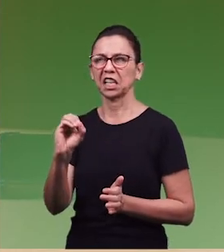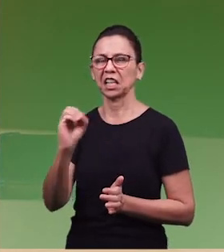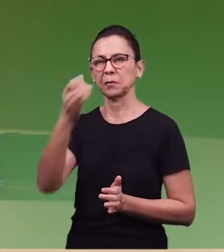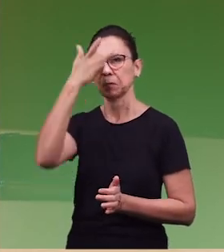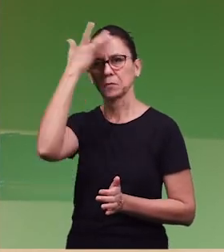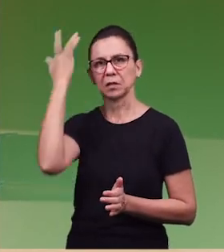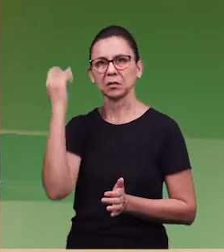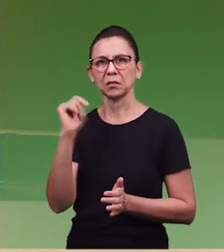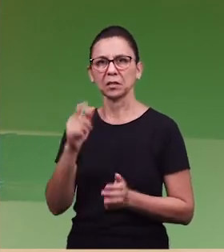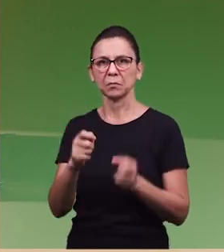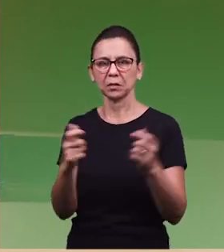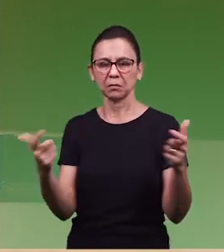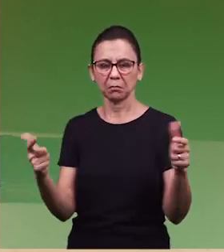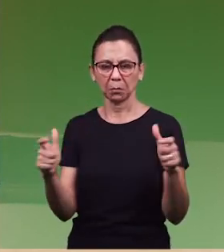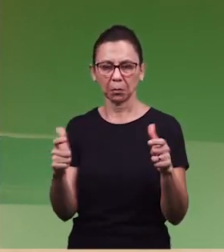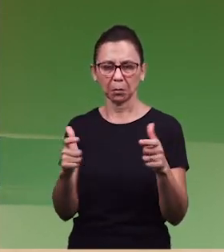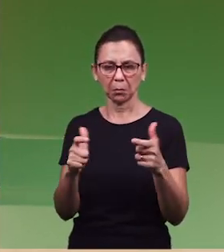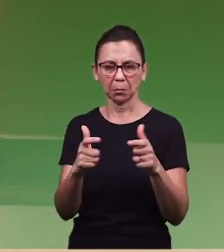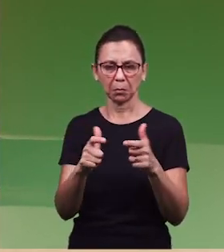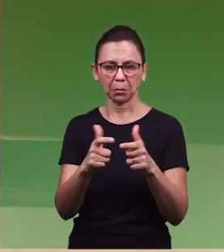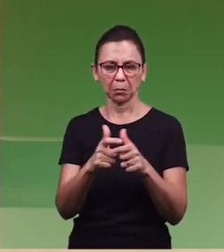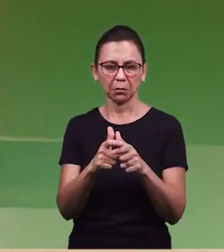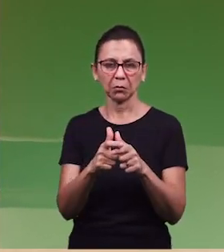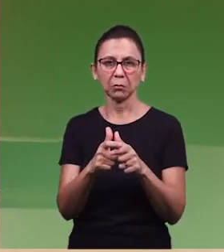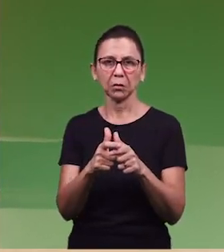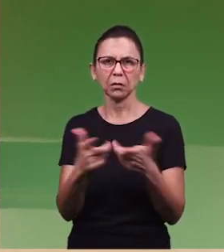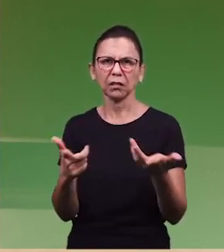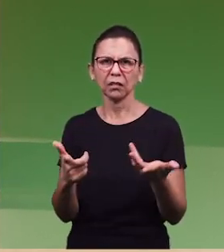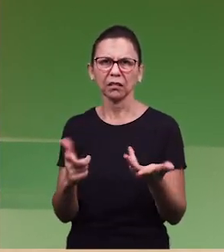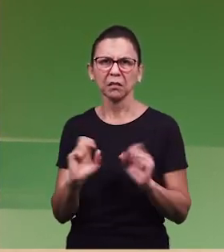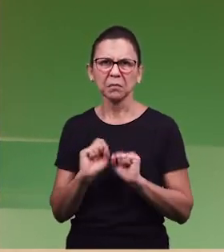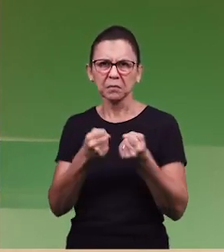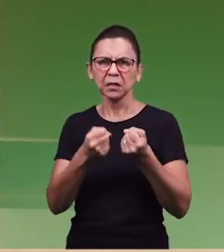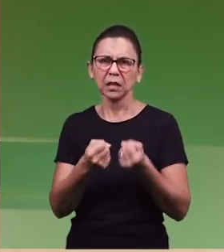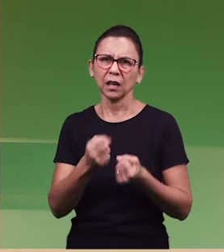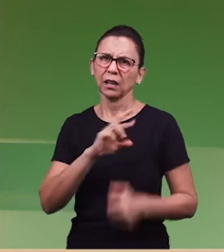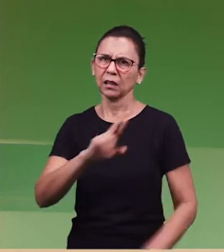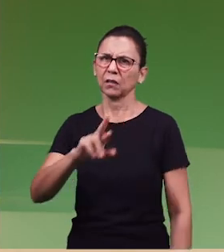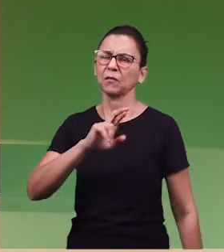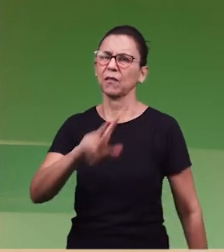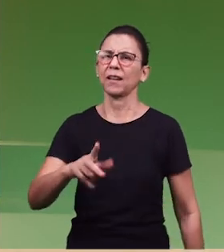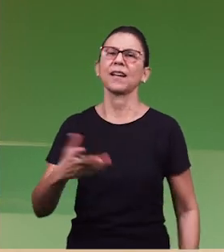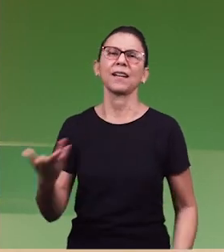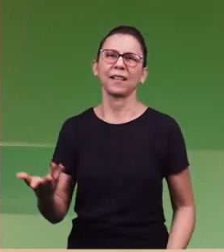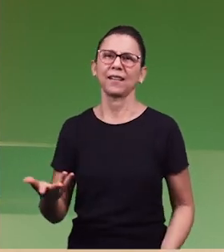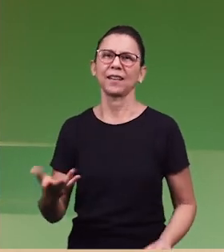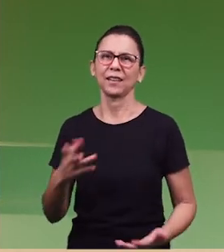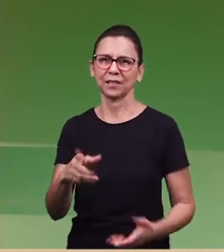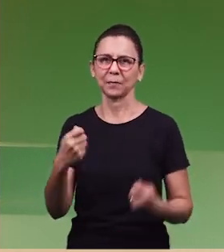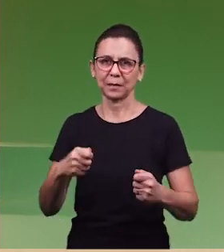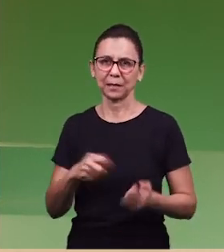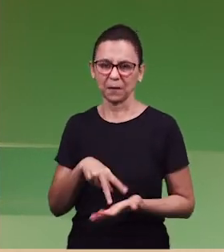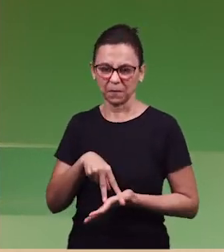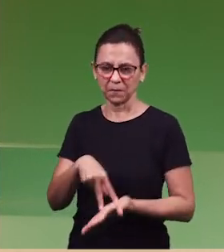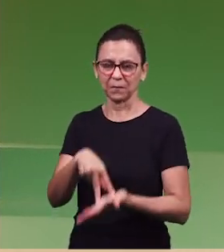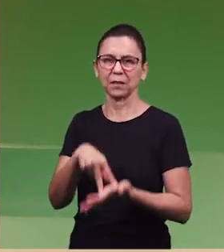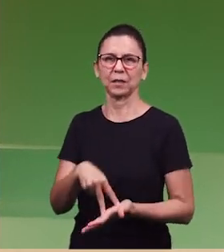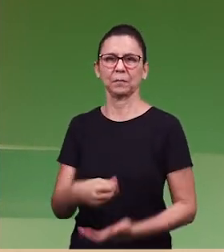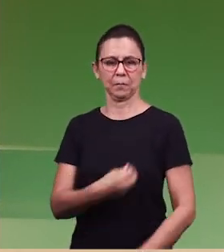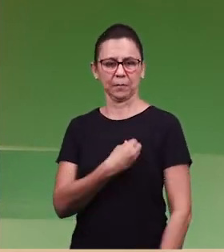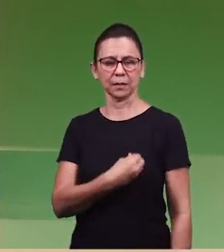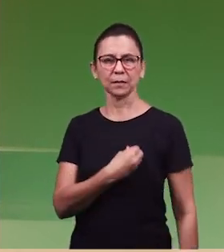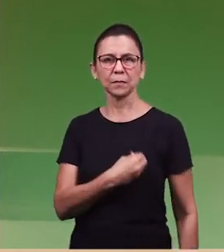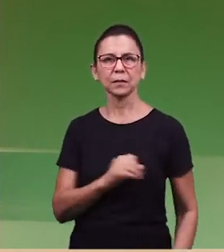foi embora. Isso não é perseverança. Perseverança é a igreja que está sempre firme, a igreja que está sempre participante, sempre atuante. Isso